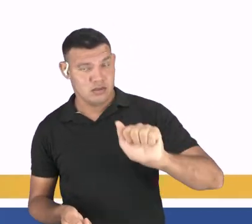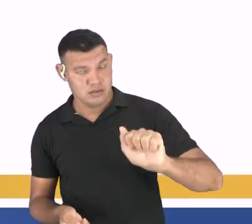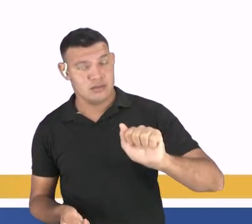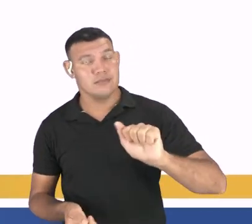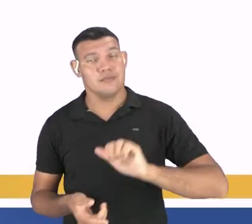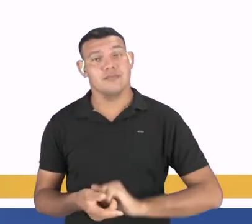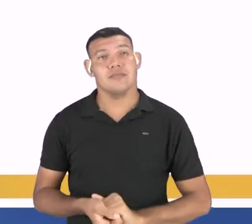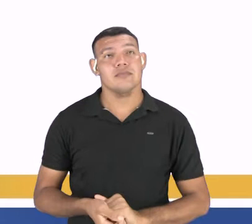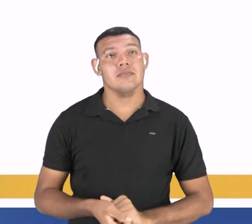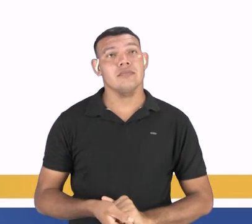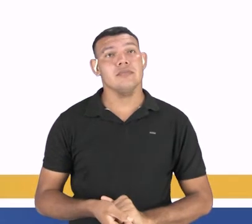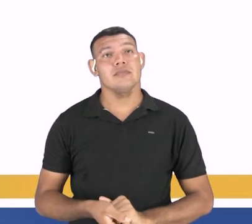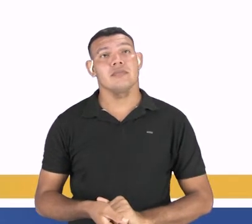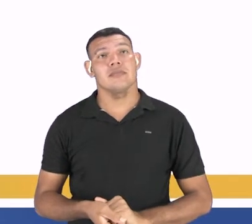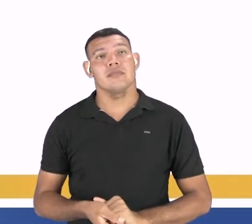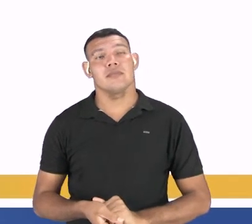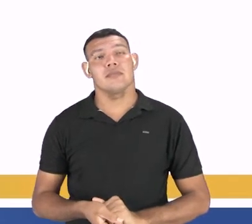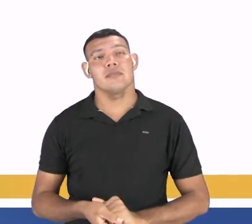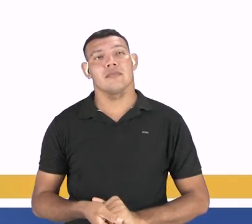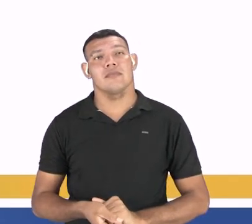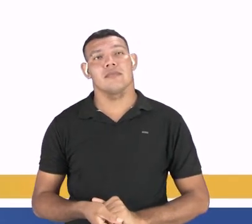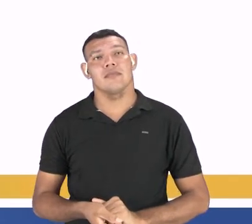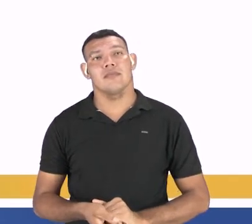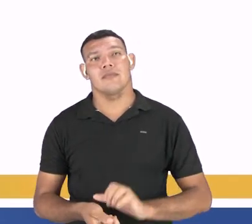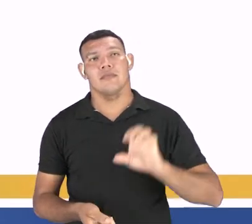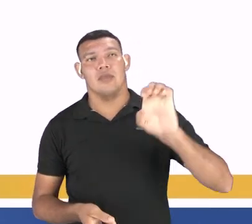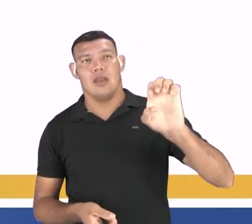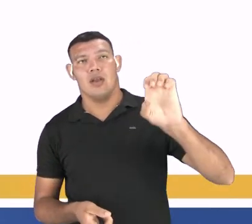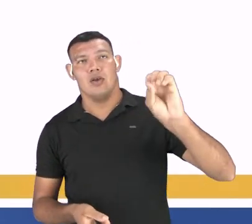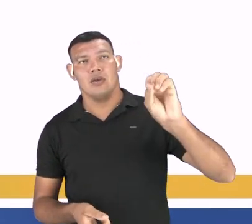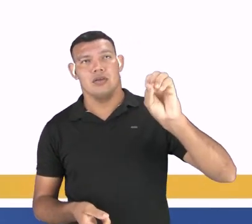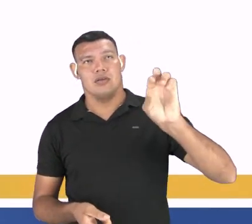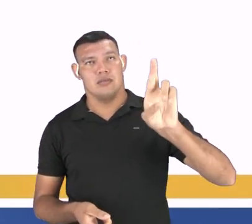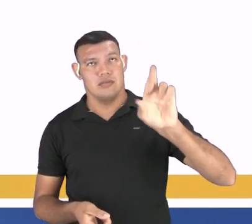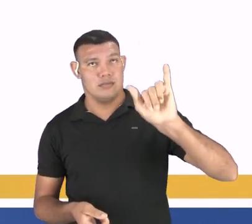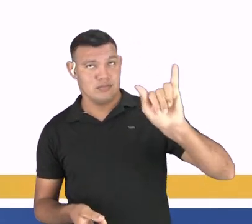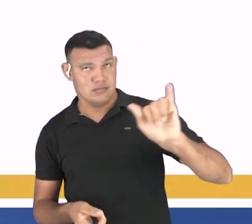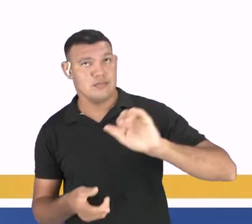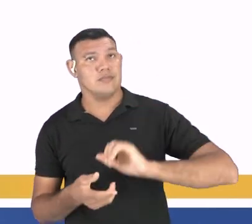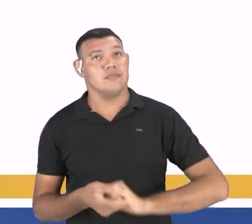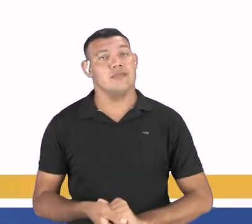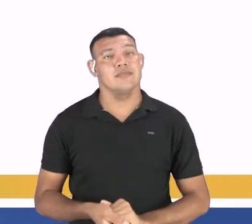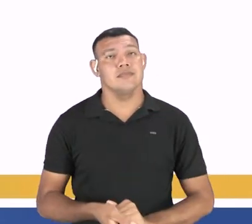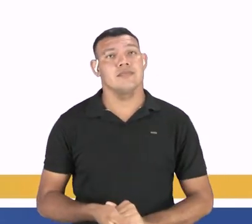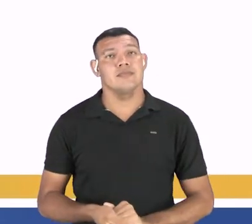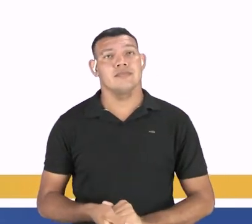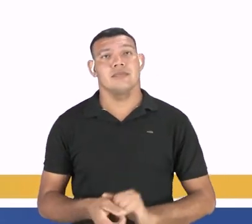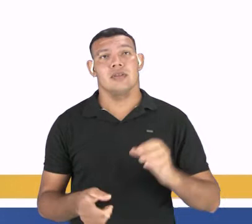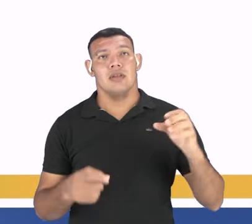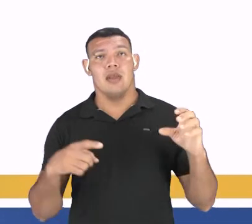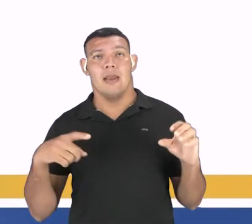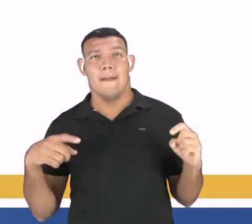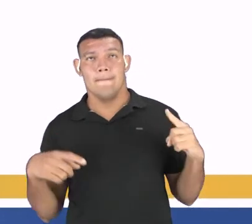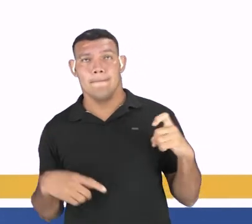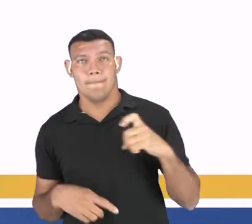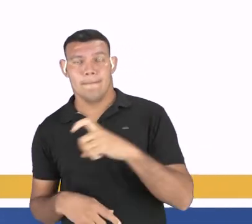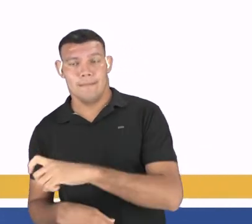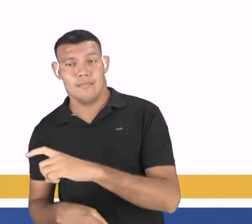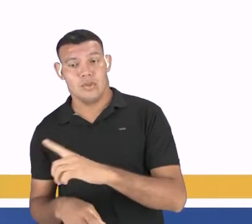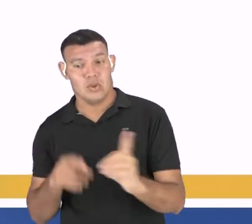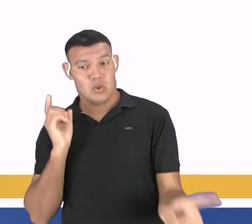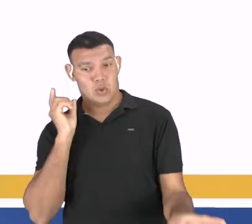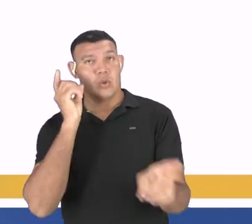gente tem justamente o nome dela aí né que a eco R1 pela bactéria na próxima foi